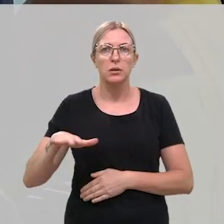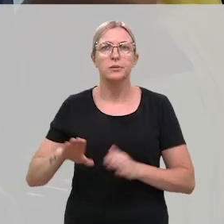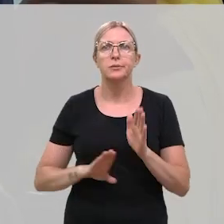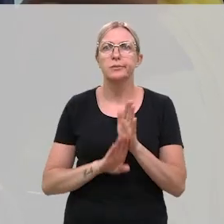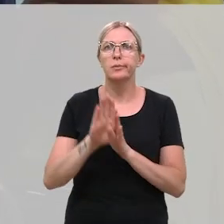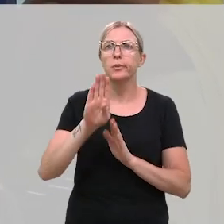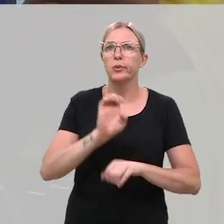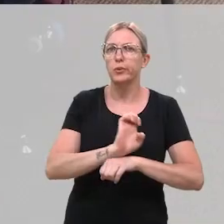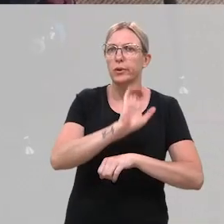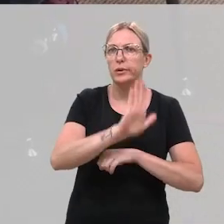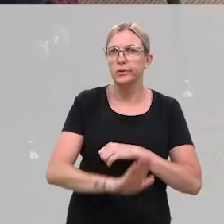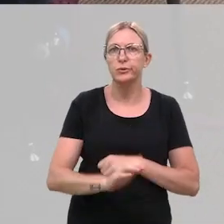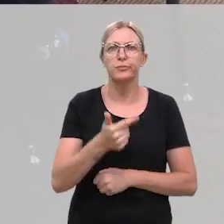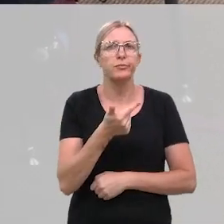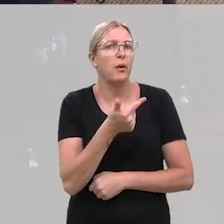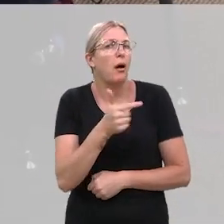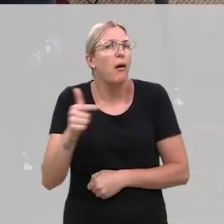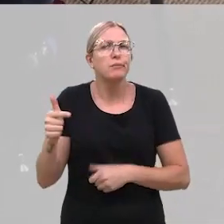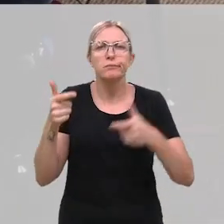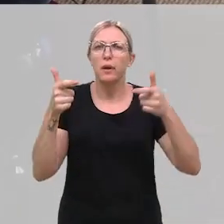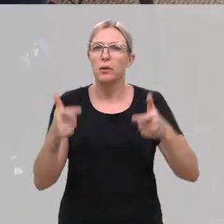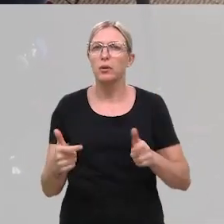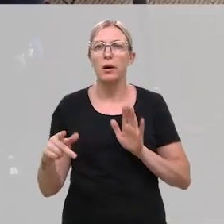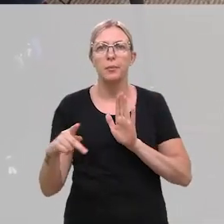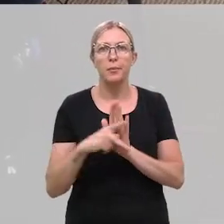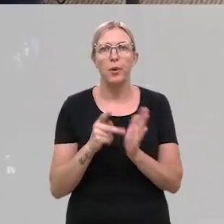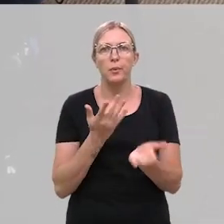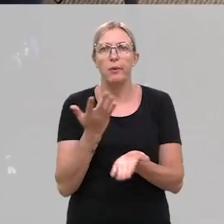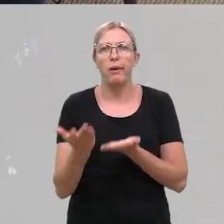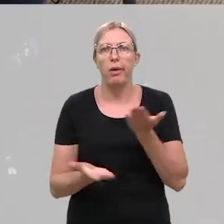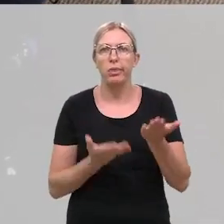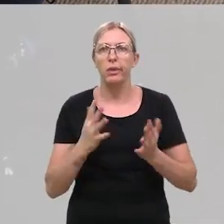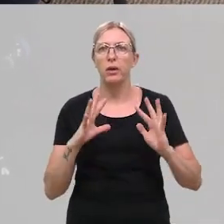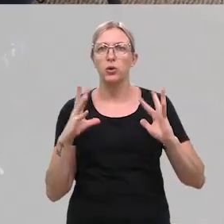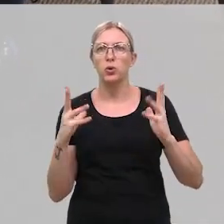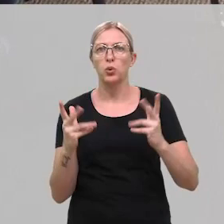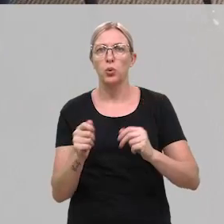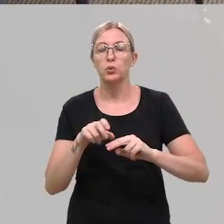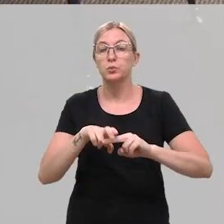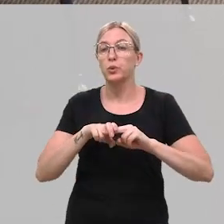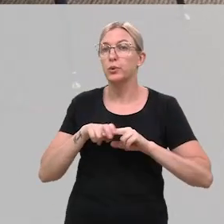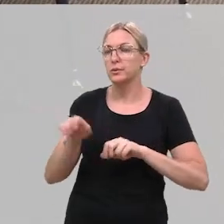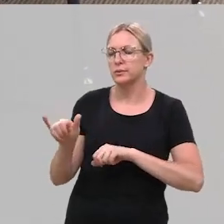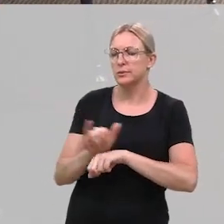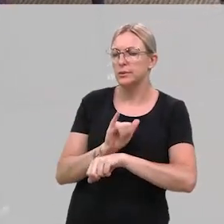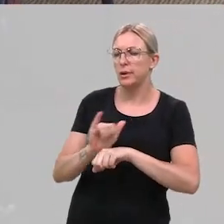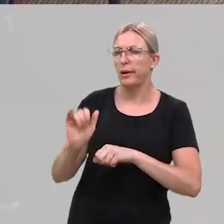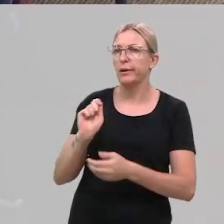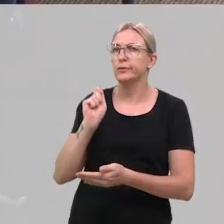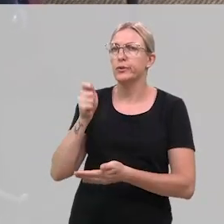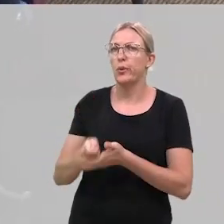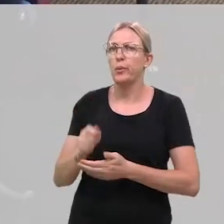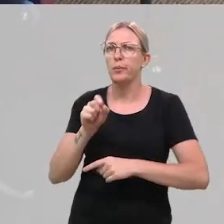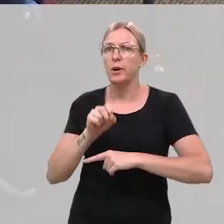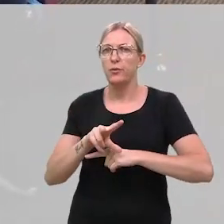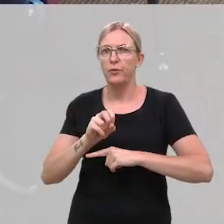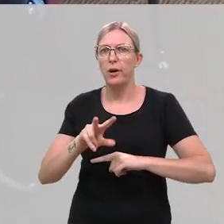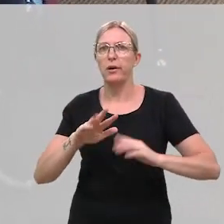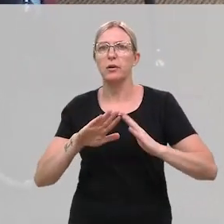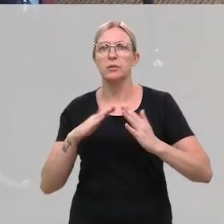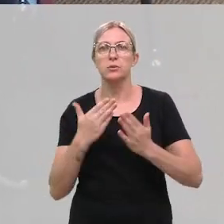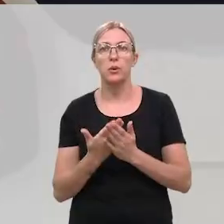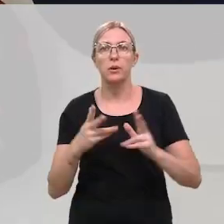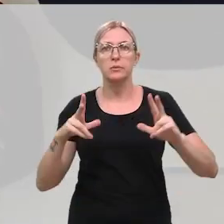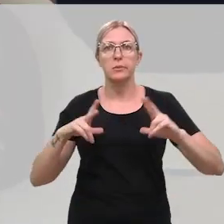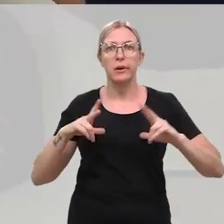aumentado em Erechim como não há espaço para atender toda a demanda a alternativa é comprar vagas em escolinhas